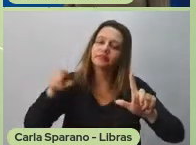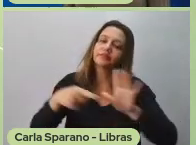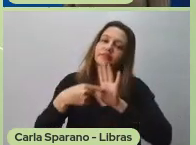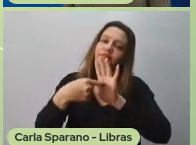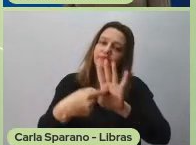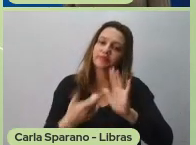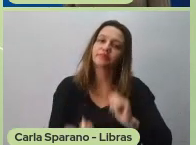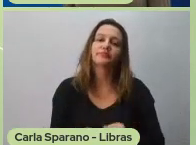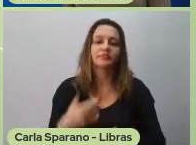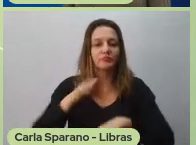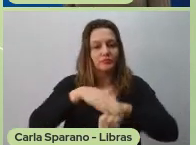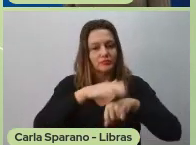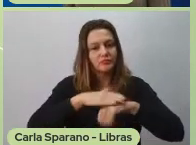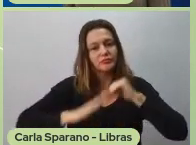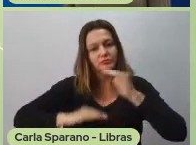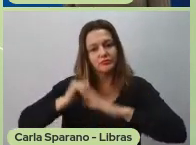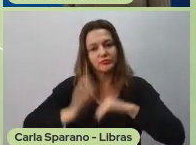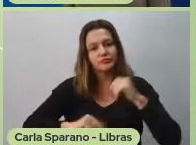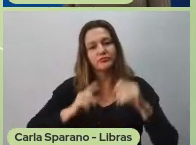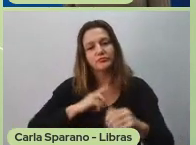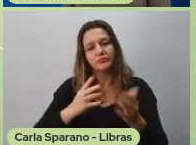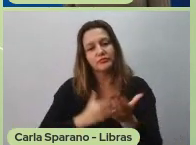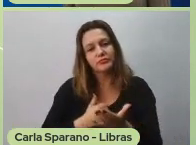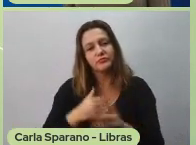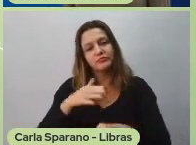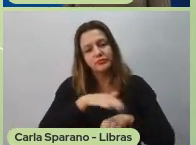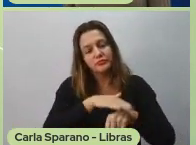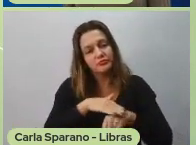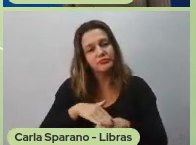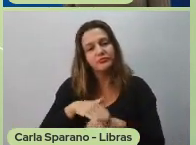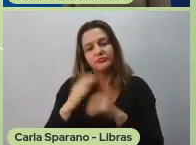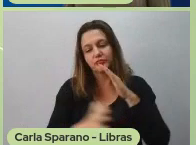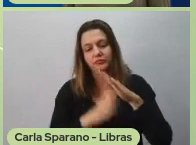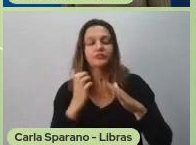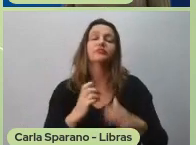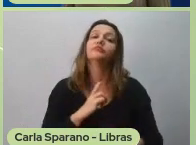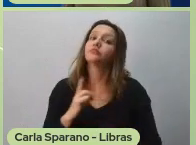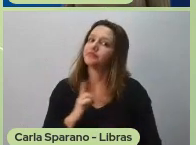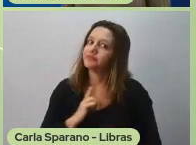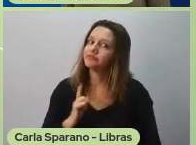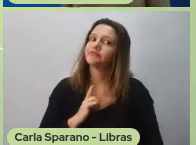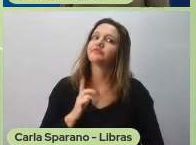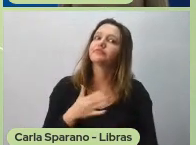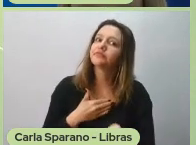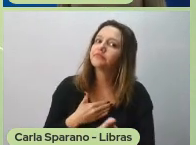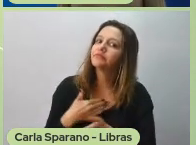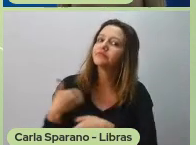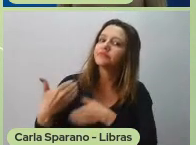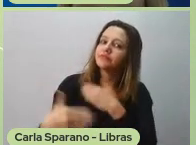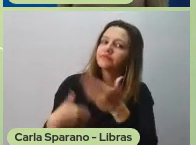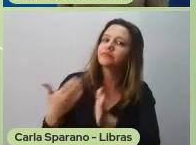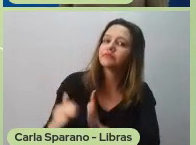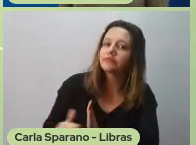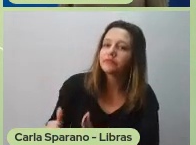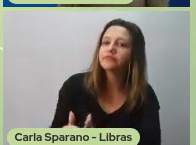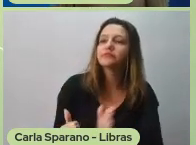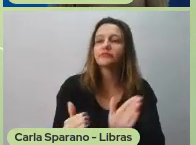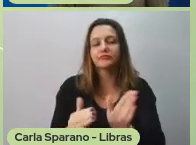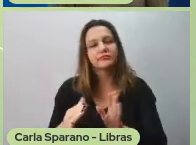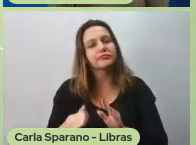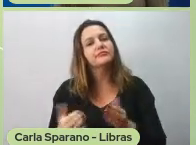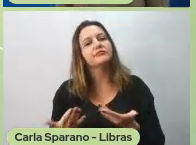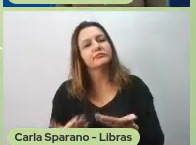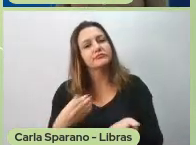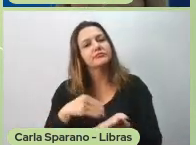que a gente tem implementado na companhia. Ainda tem um caminho muito comprido para ser trilhado, e acho que a